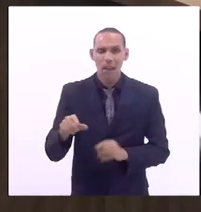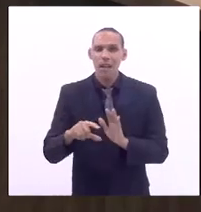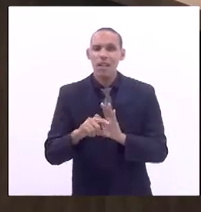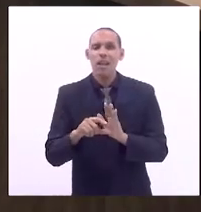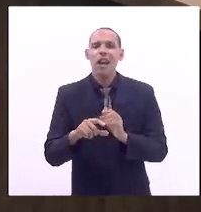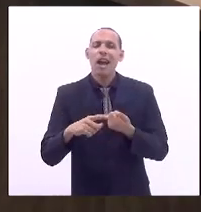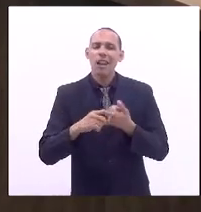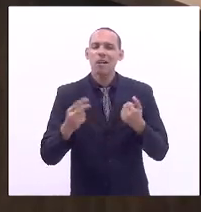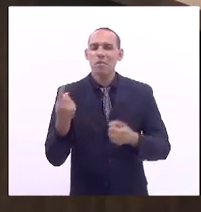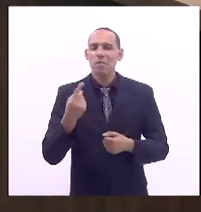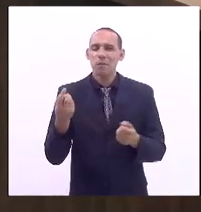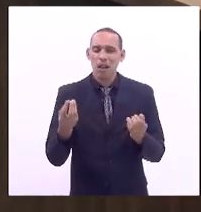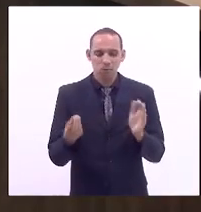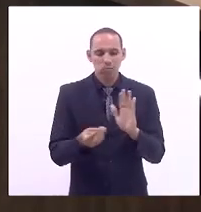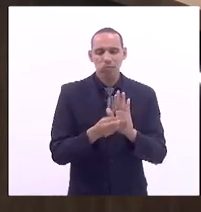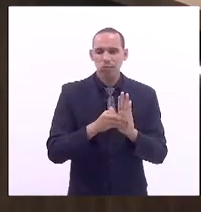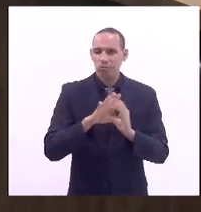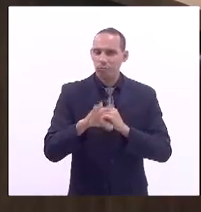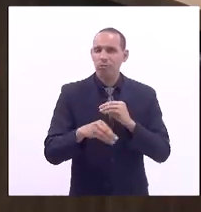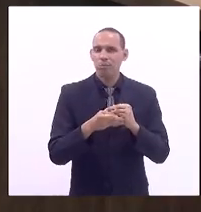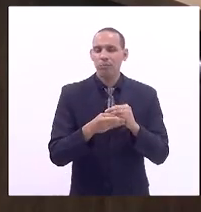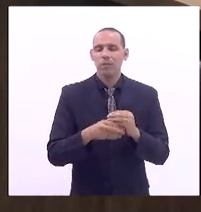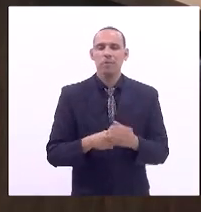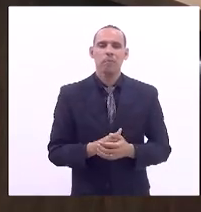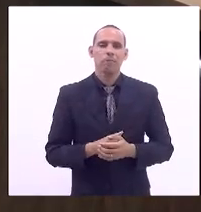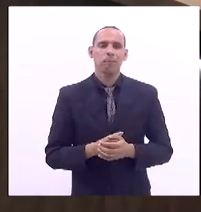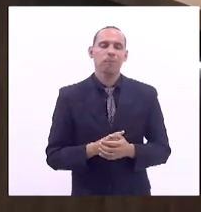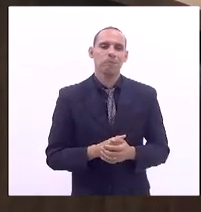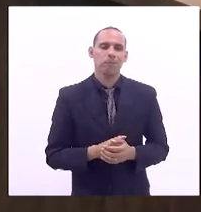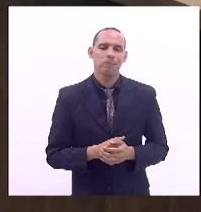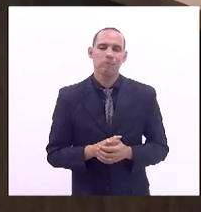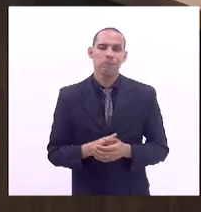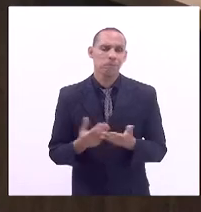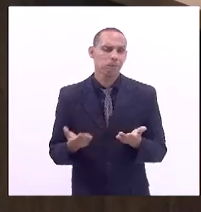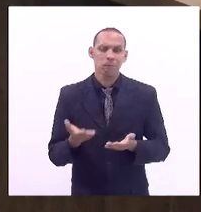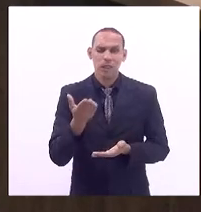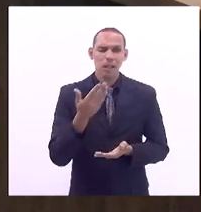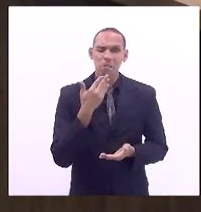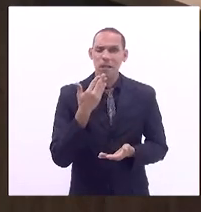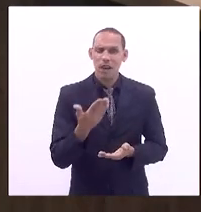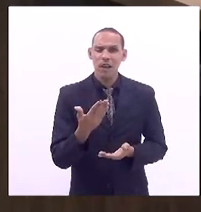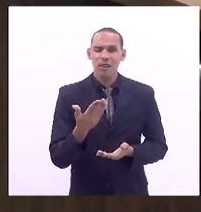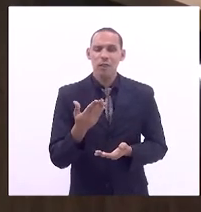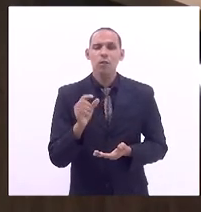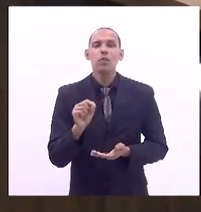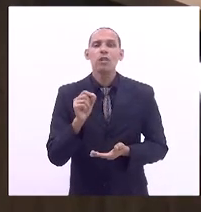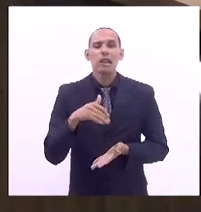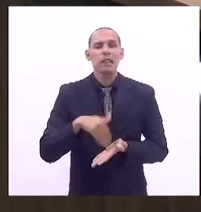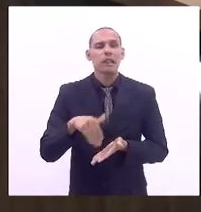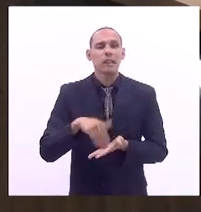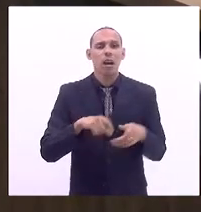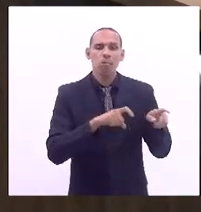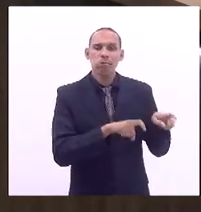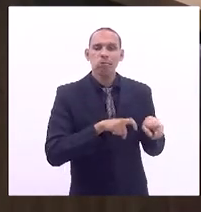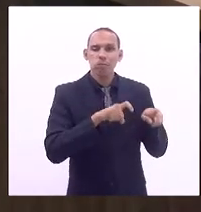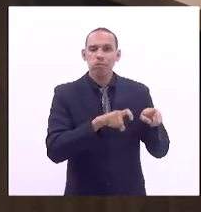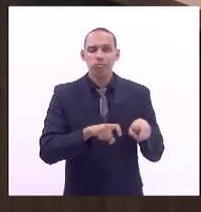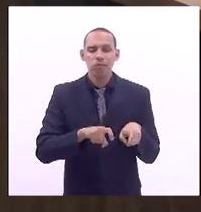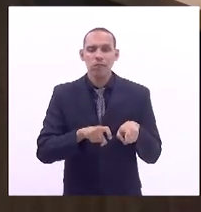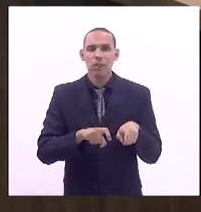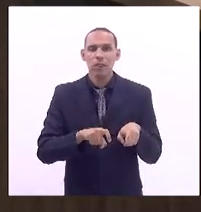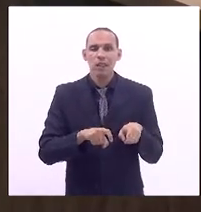primeiro propôs acrescentar que o silenciar solicitasse ao secretaria de agricultura